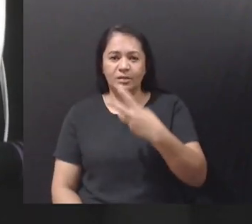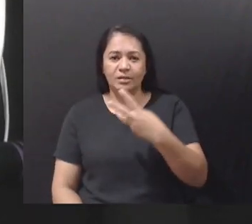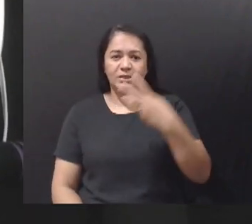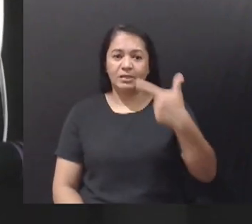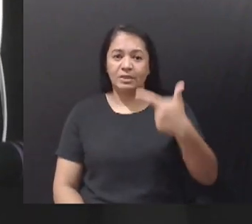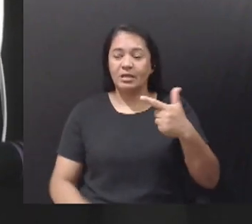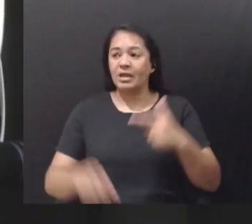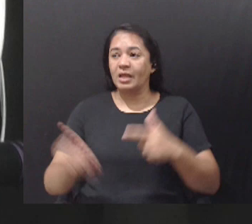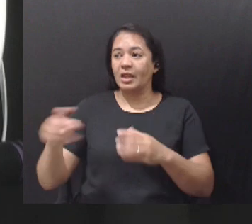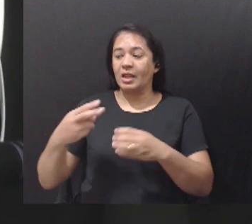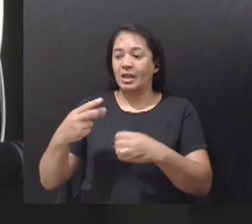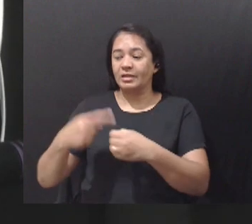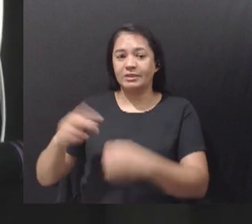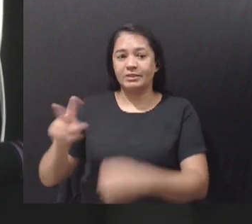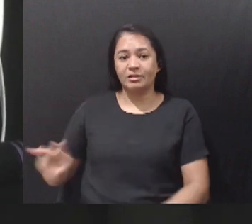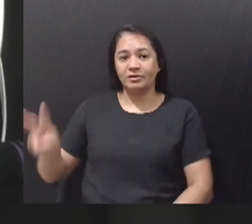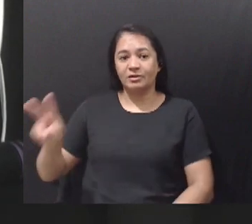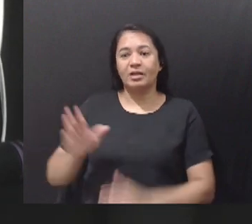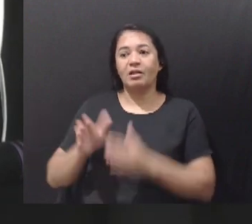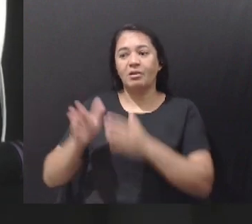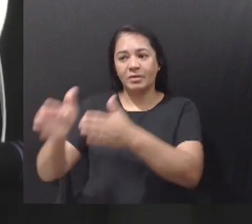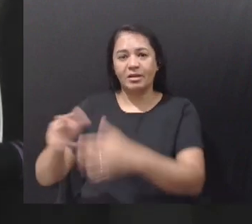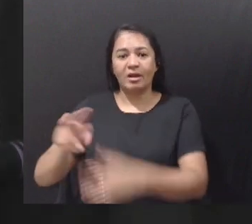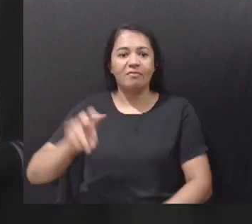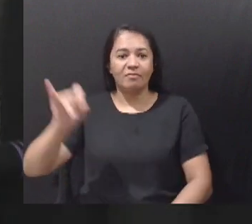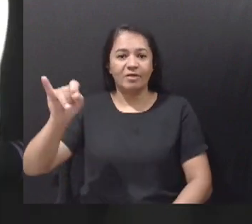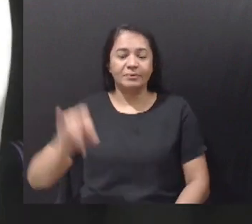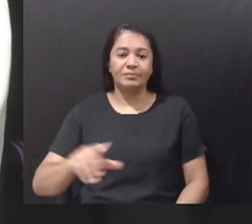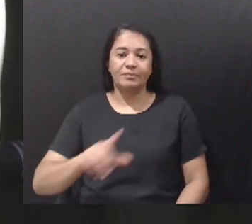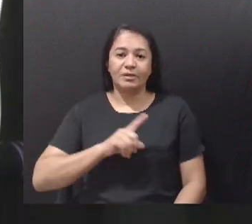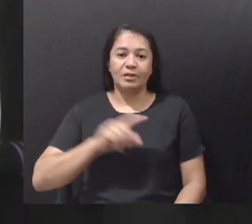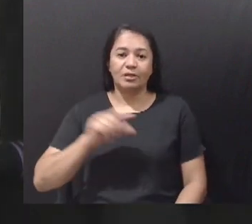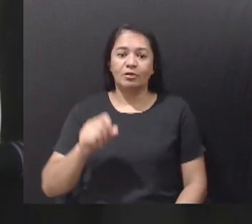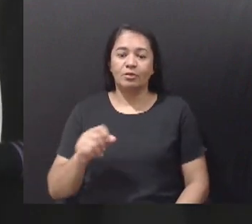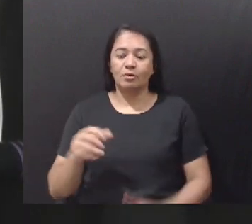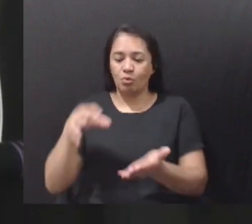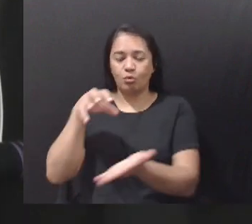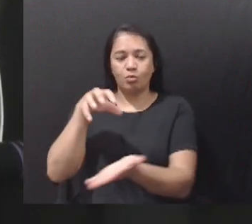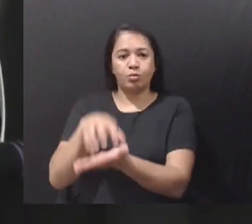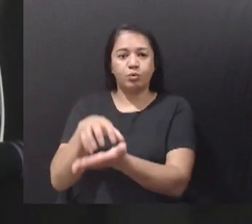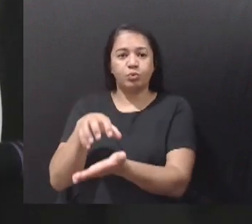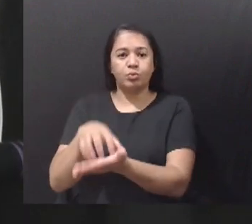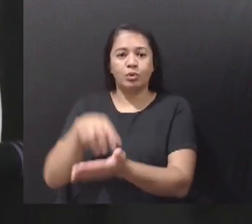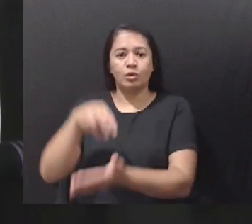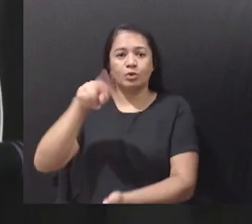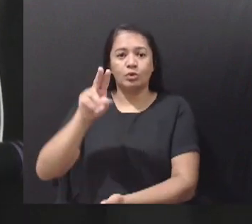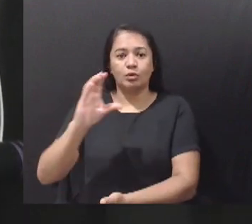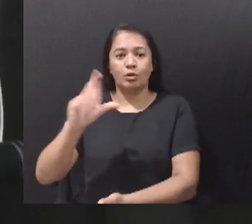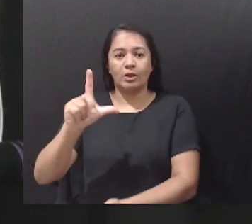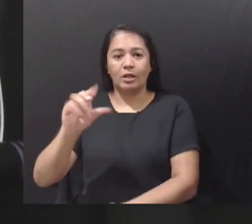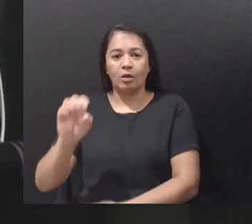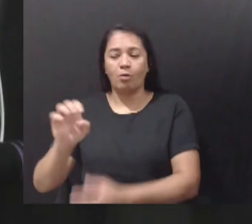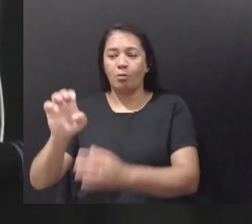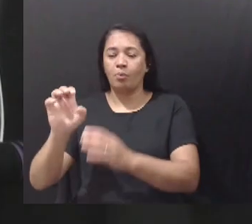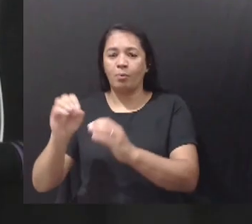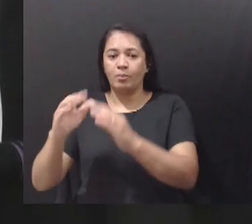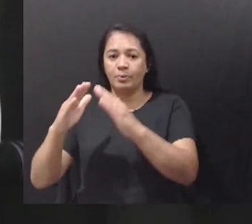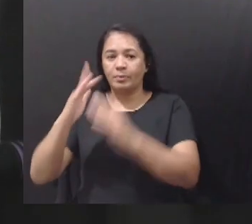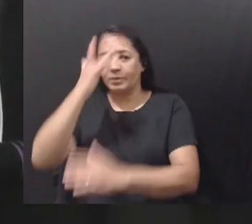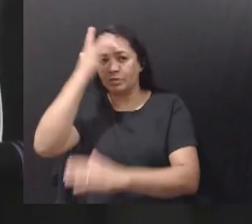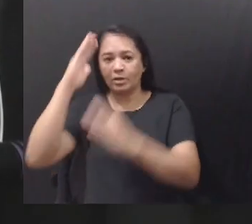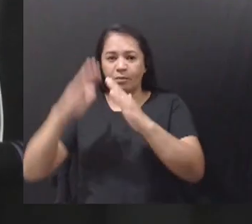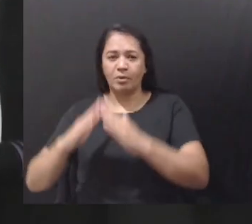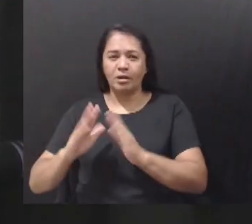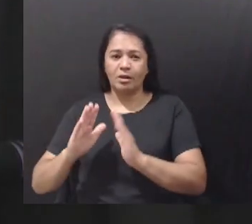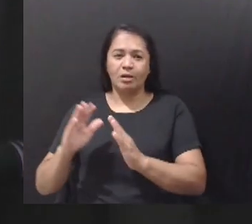passa a linha do trem, onde tem um núcleo de pessoas que moram lá há muitos anos, não é de agora, tem 3 décadas,